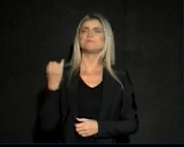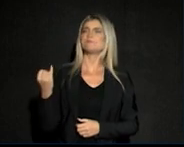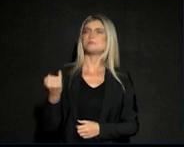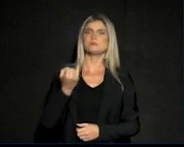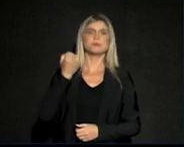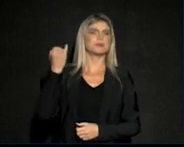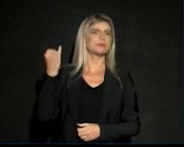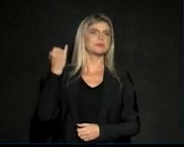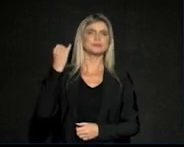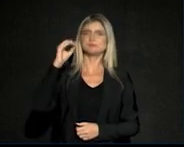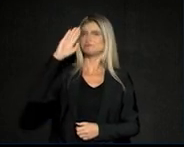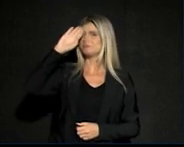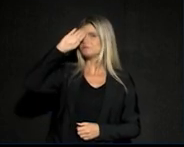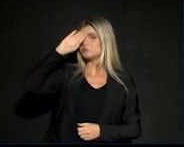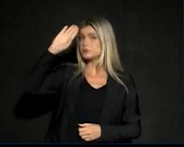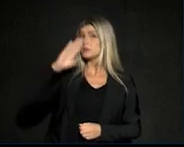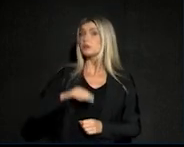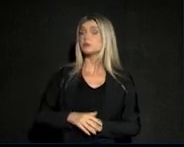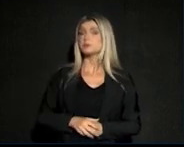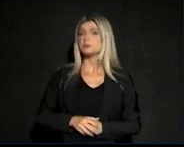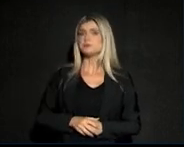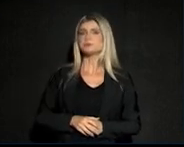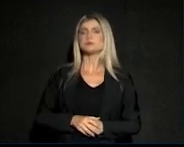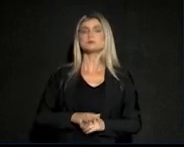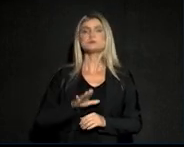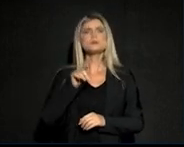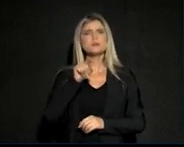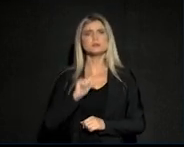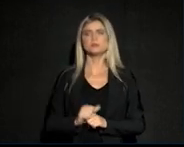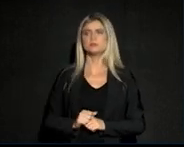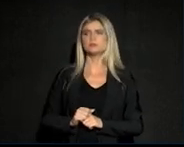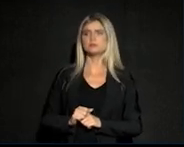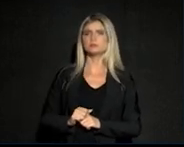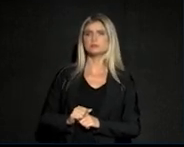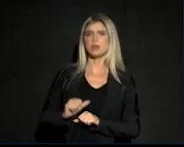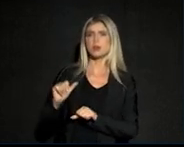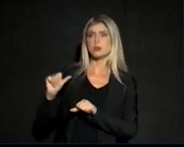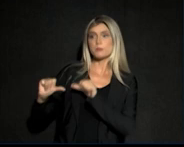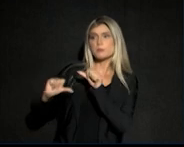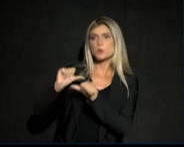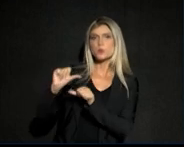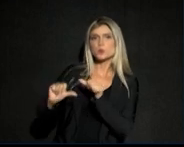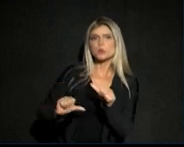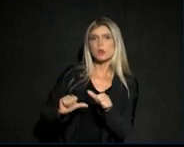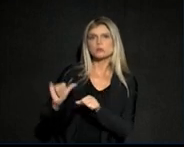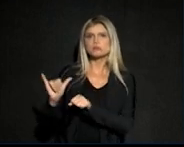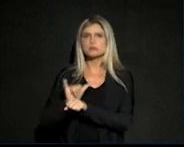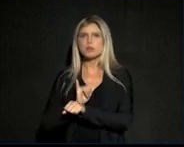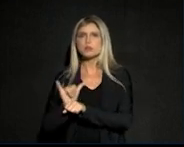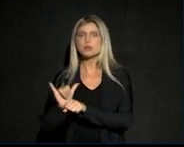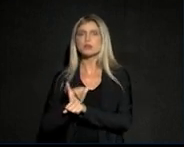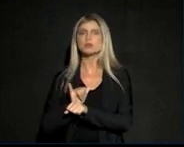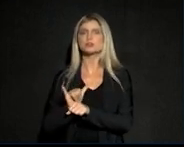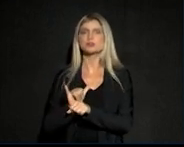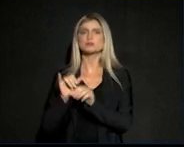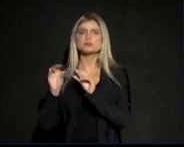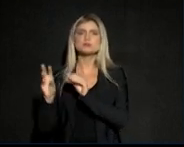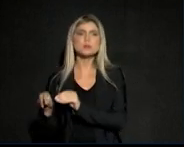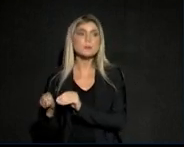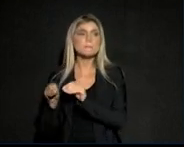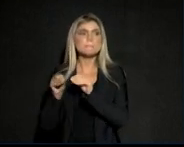E aí quando você ao mesmo tempo você muda o eixo filosófico de funcionamento do banco e você faz a transição